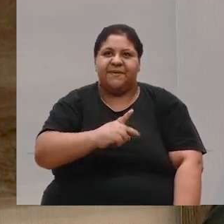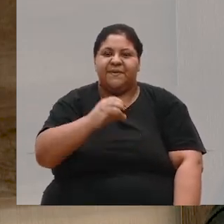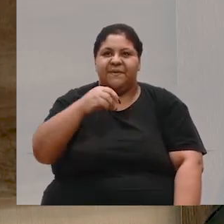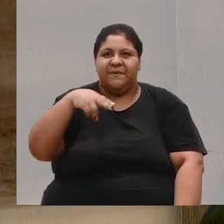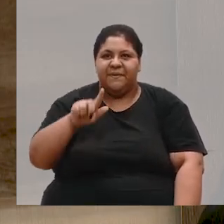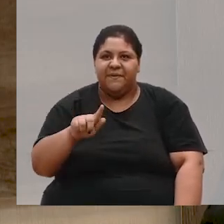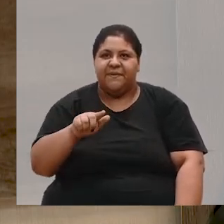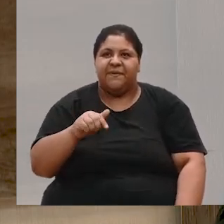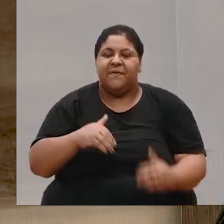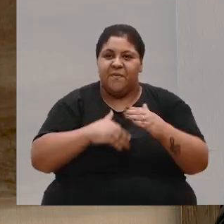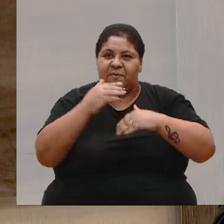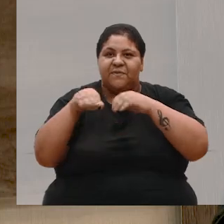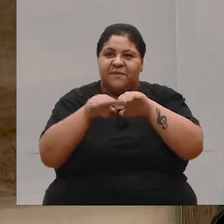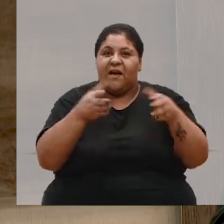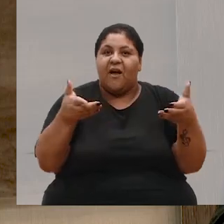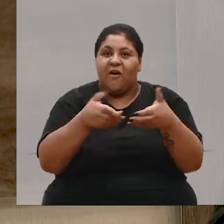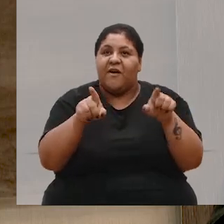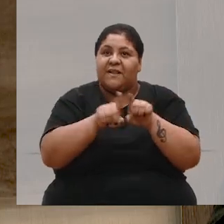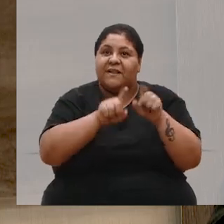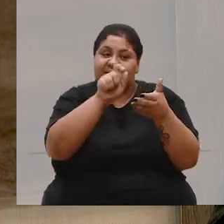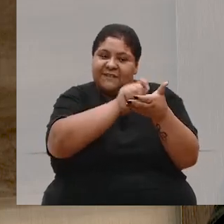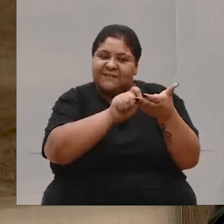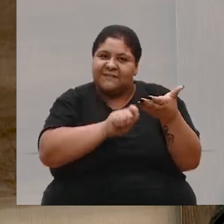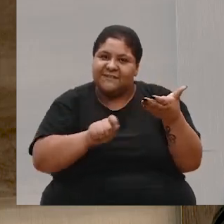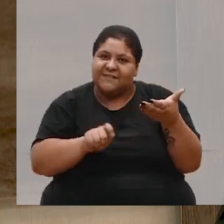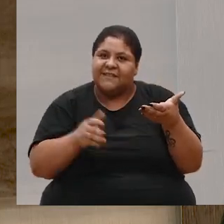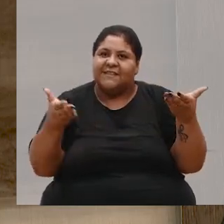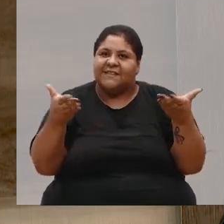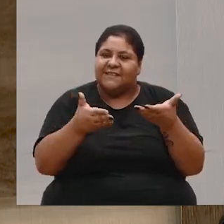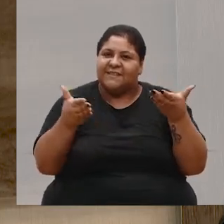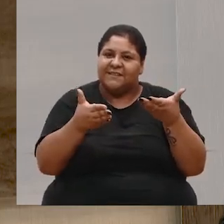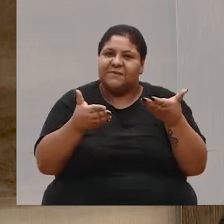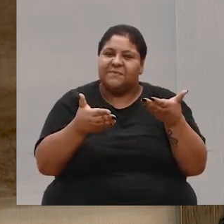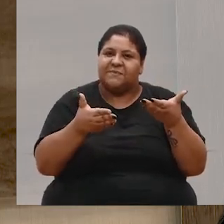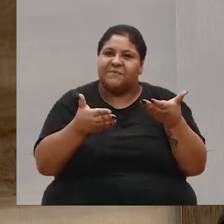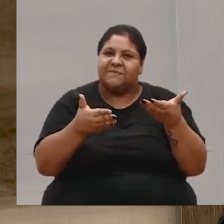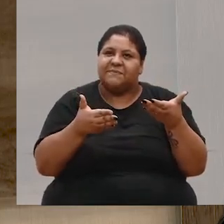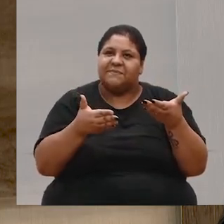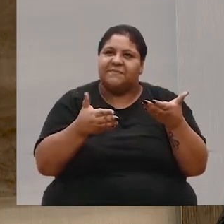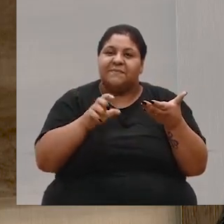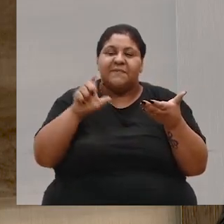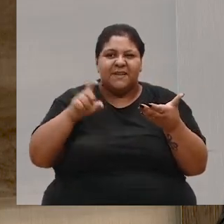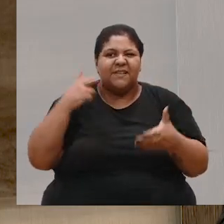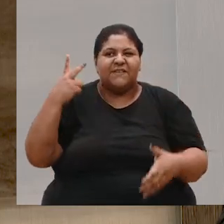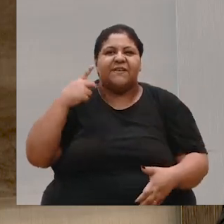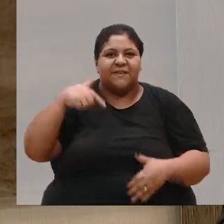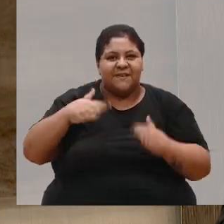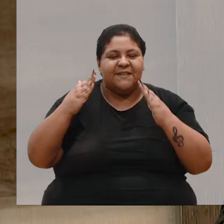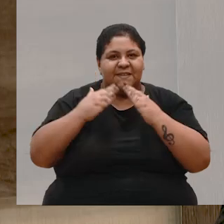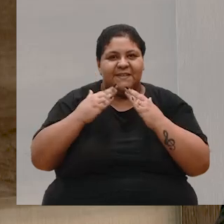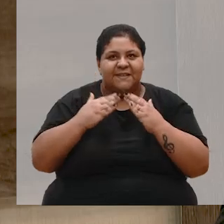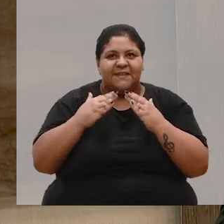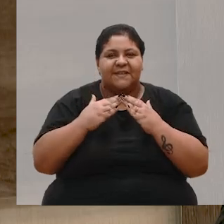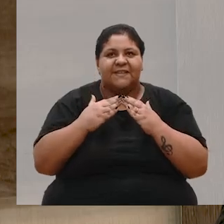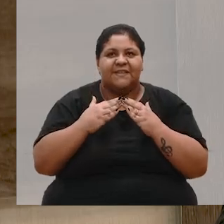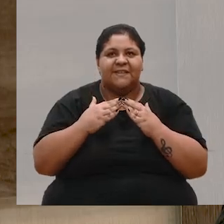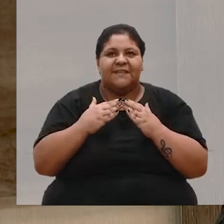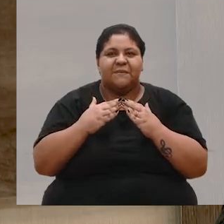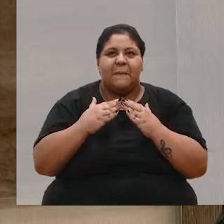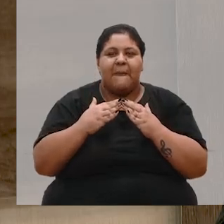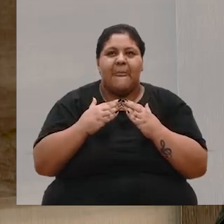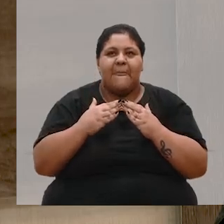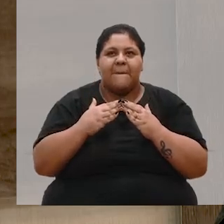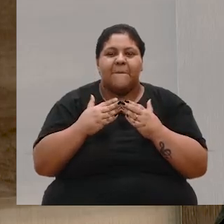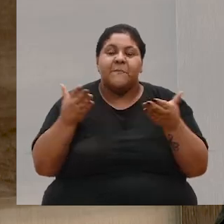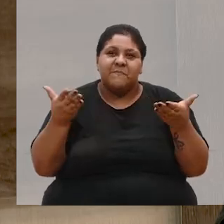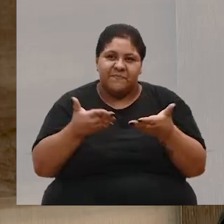Construindo Igualdade, agora escritora também, e que acaba de nos brindar aqui, ex-vereadora desta casa também, não quero demais